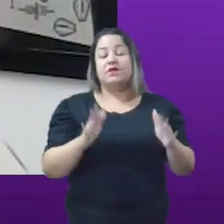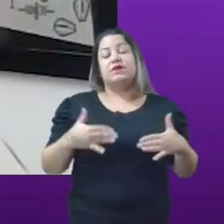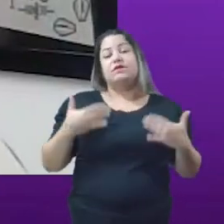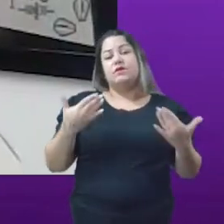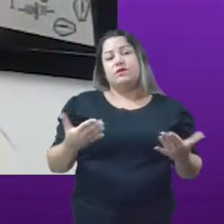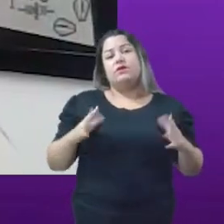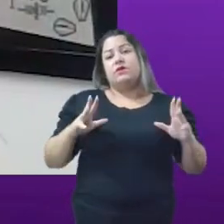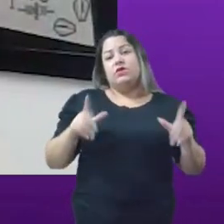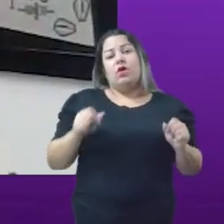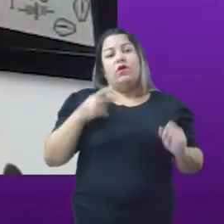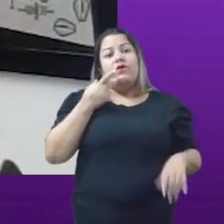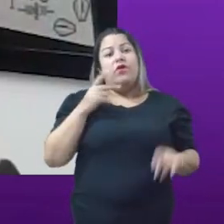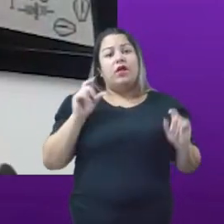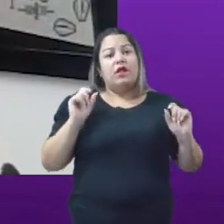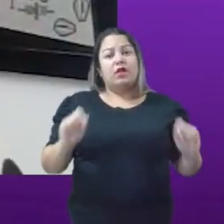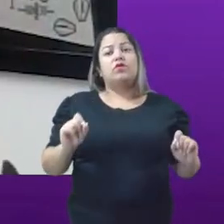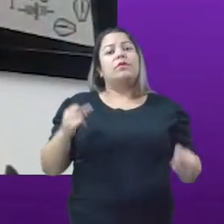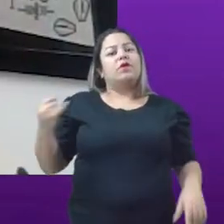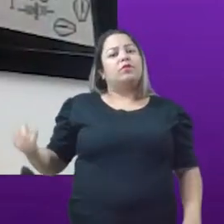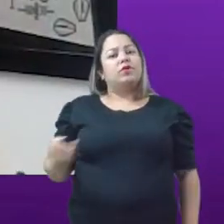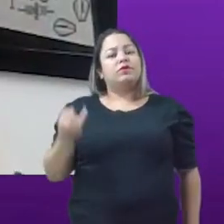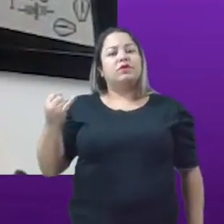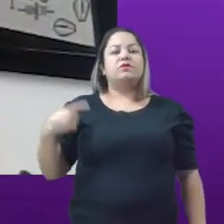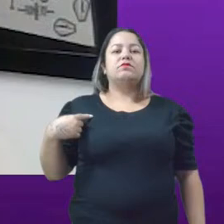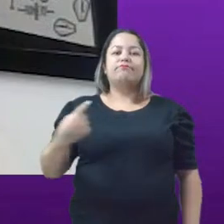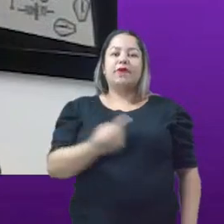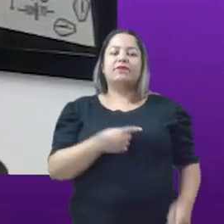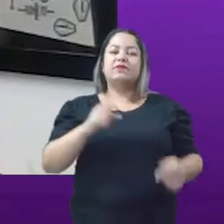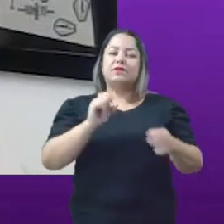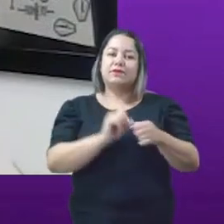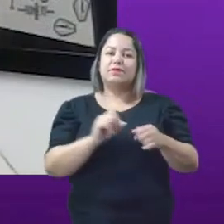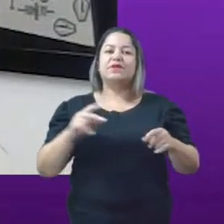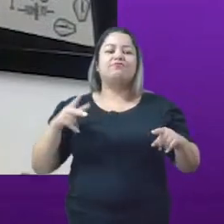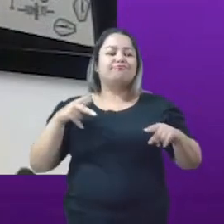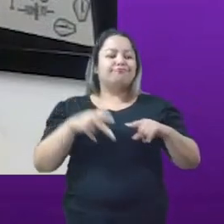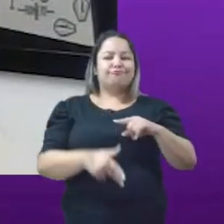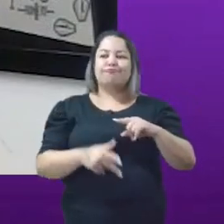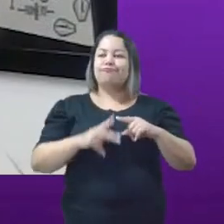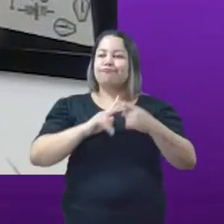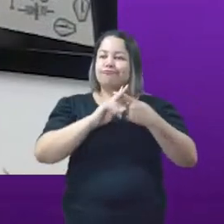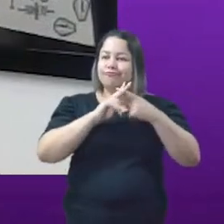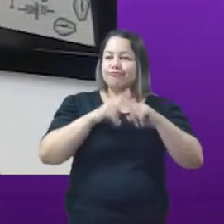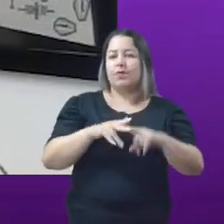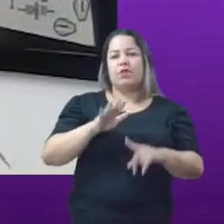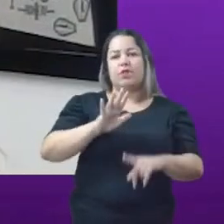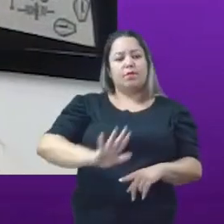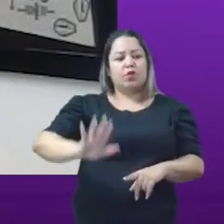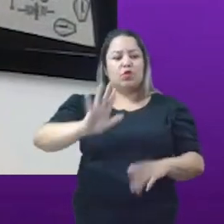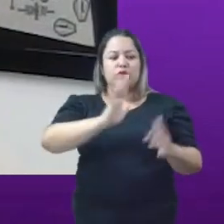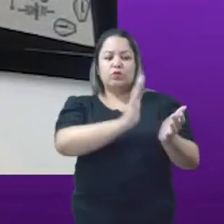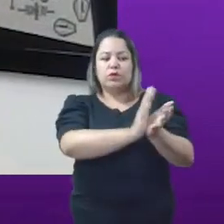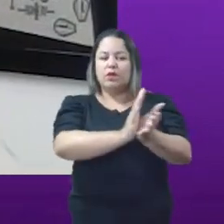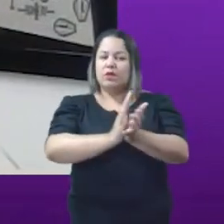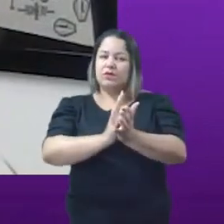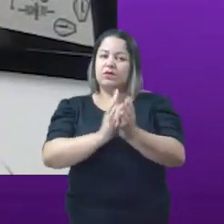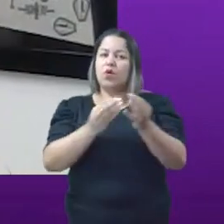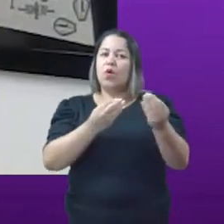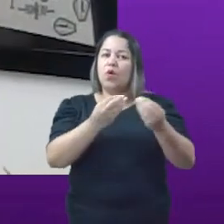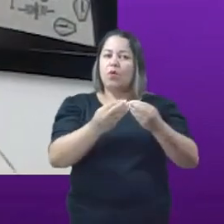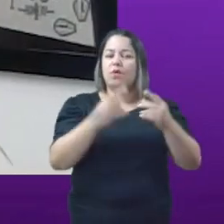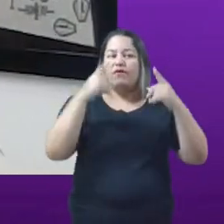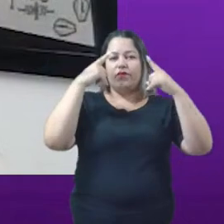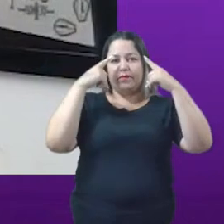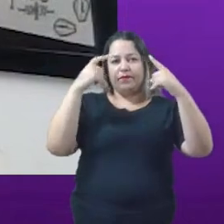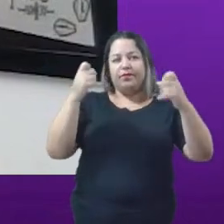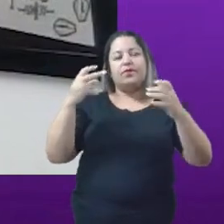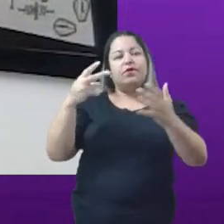tudo que eu quero dizer é sobre como é importante a gente sempre fazer esse recorte racial, o recorte de classe, sobre como a violência